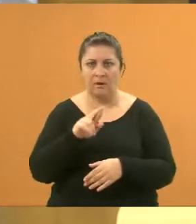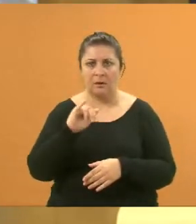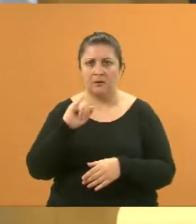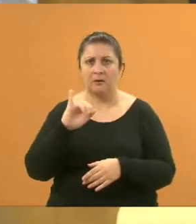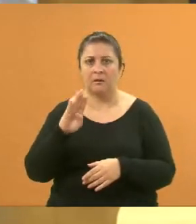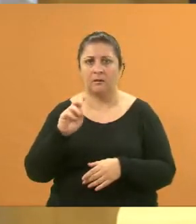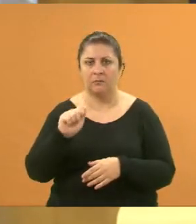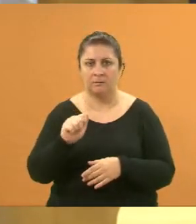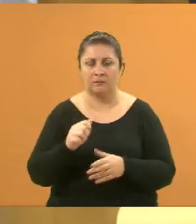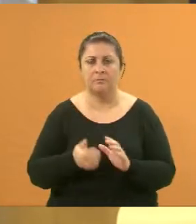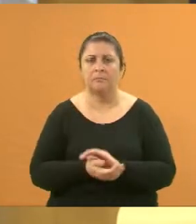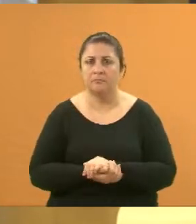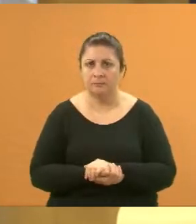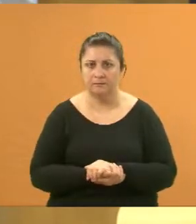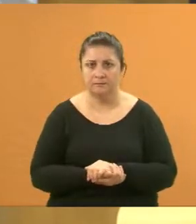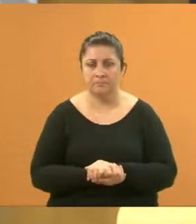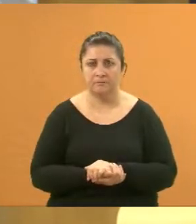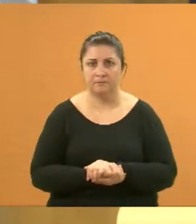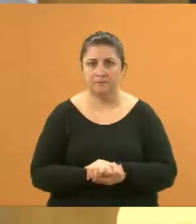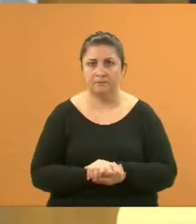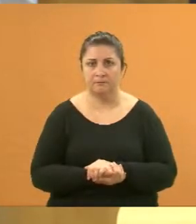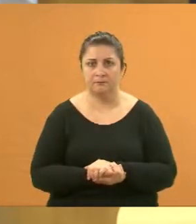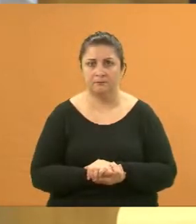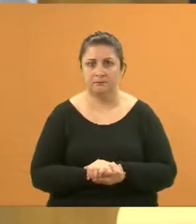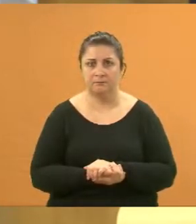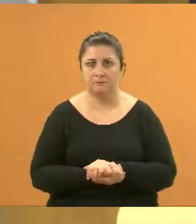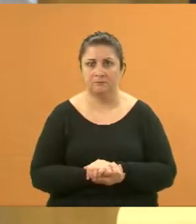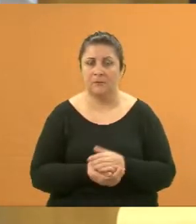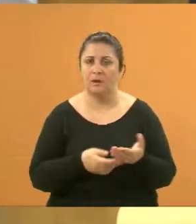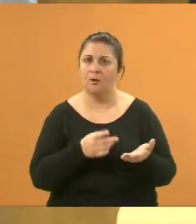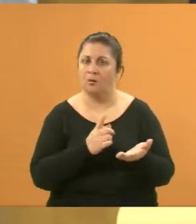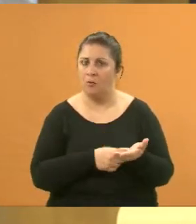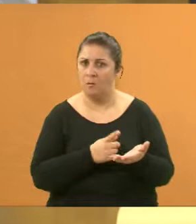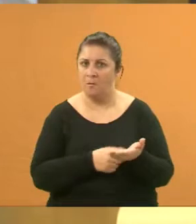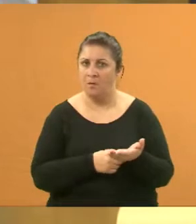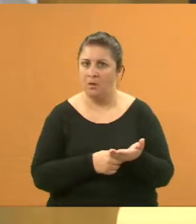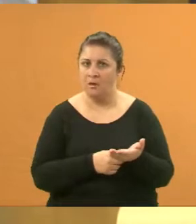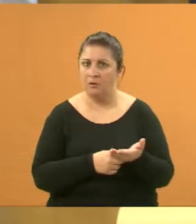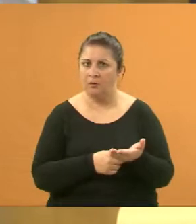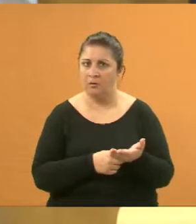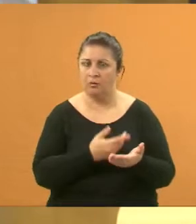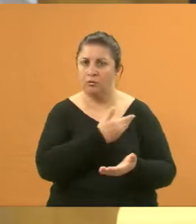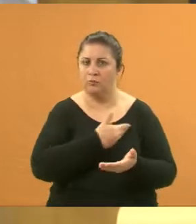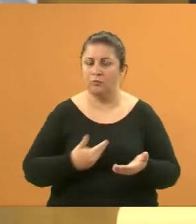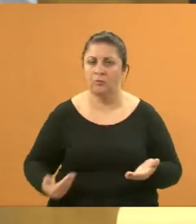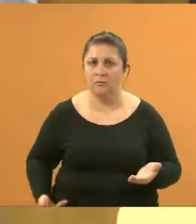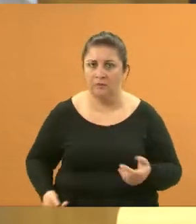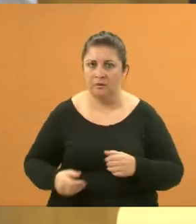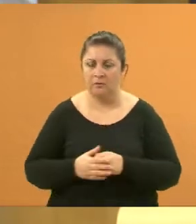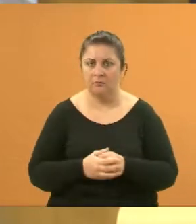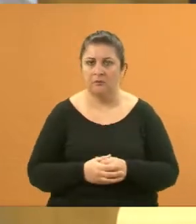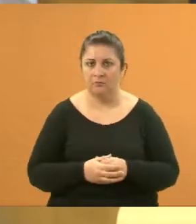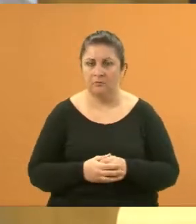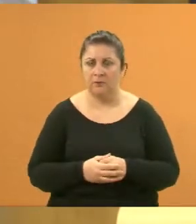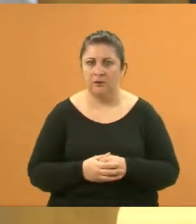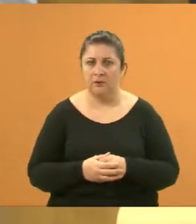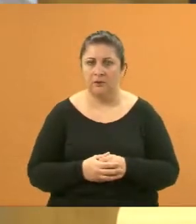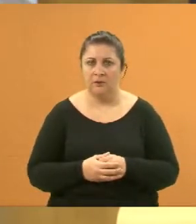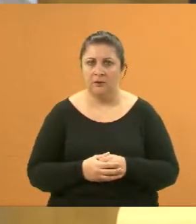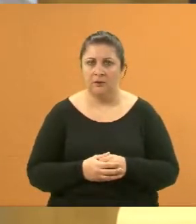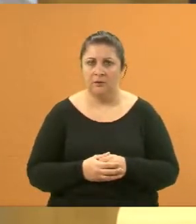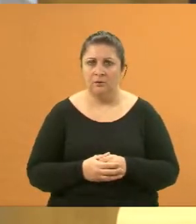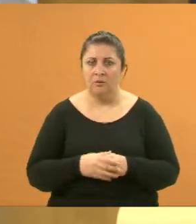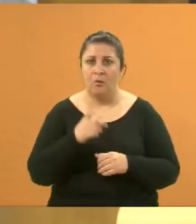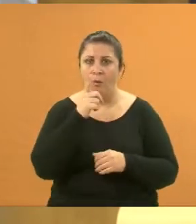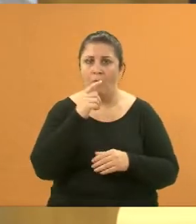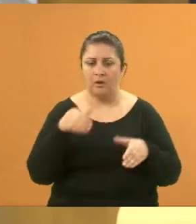Rio Paraíba. No plano de governo deste administrador que estava aí, o